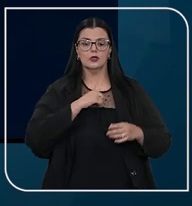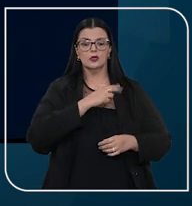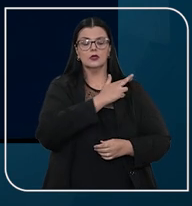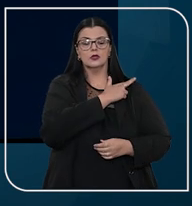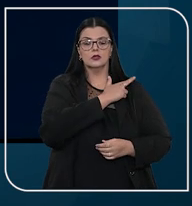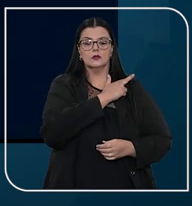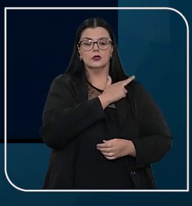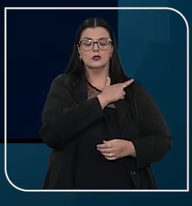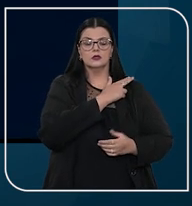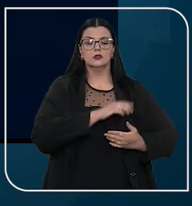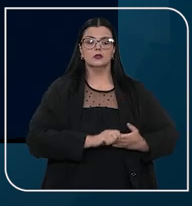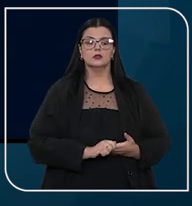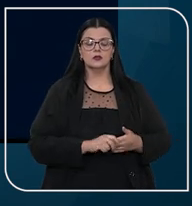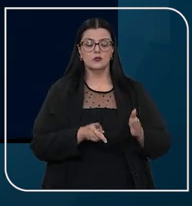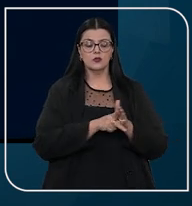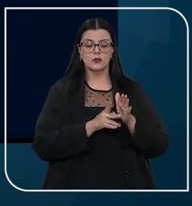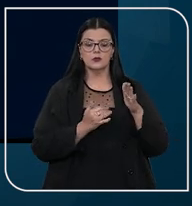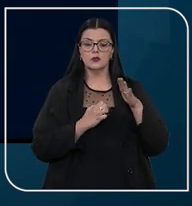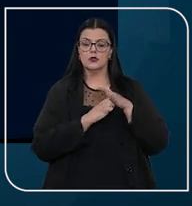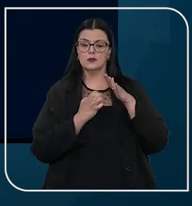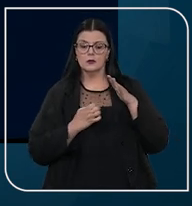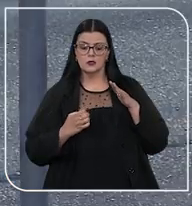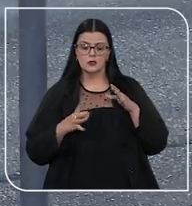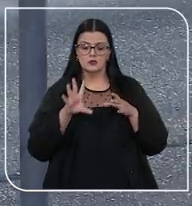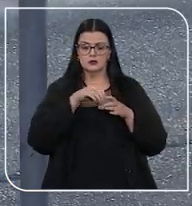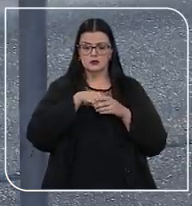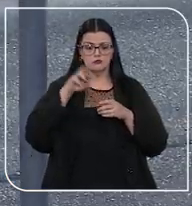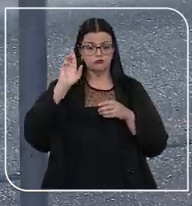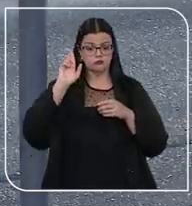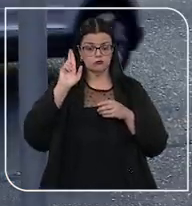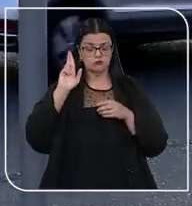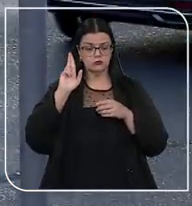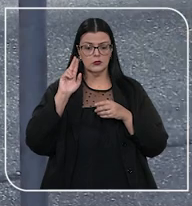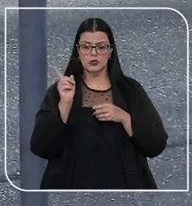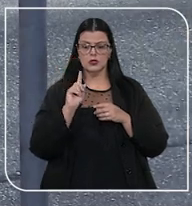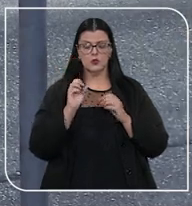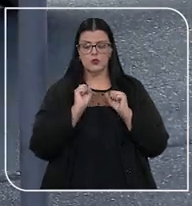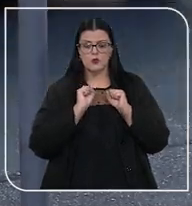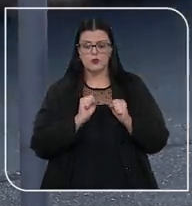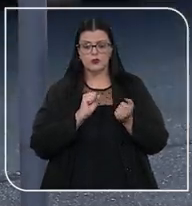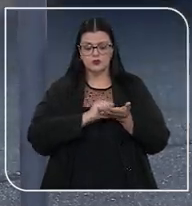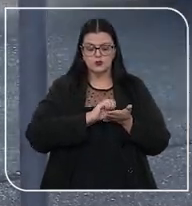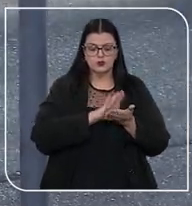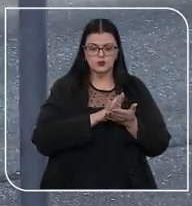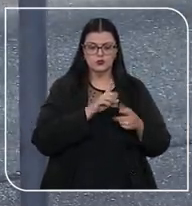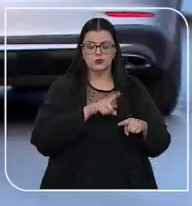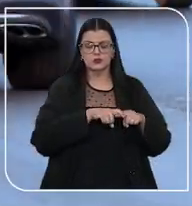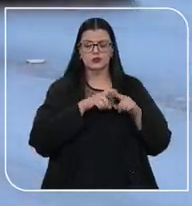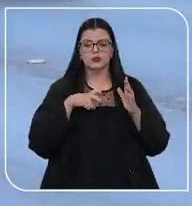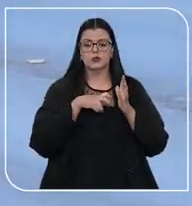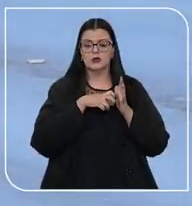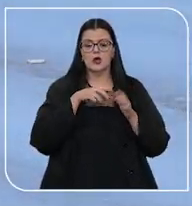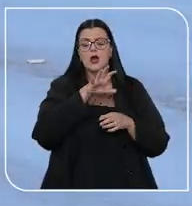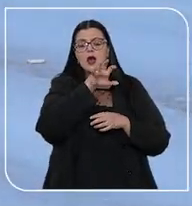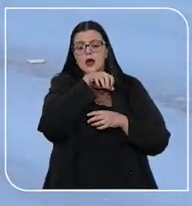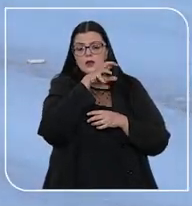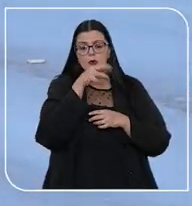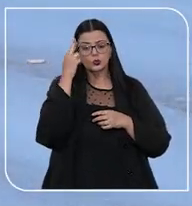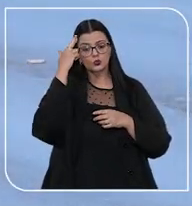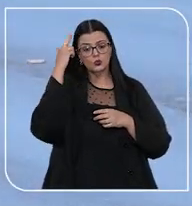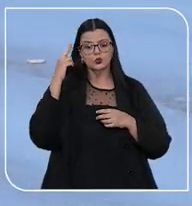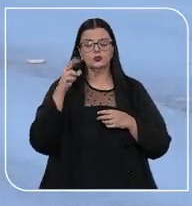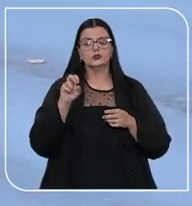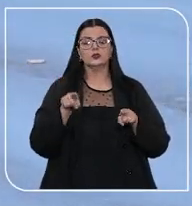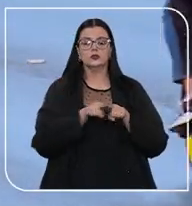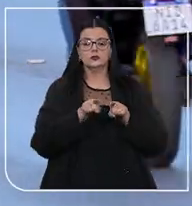prevêm essa responsabilidade das concessionárias, não sendo possível imputar apenas aos donos dos